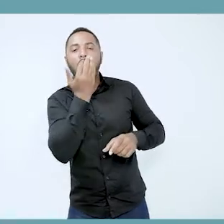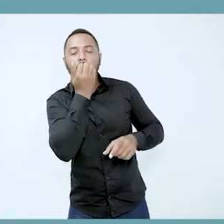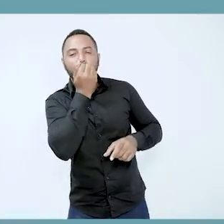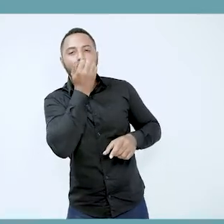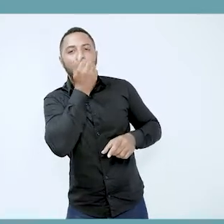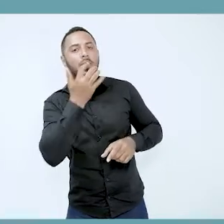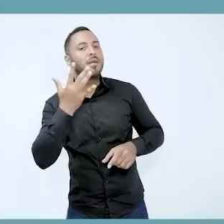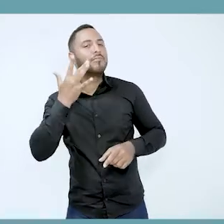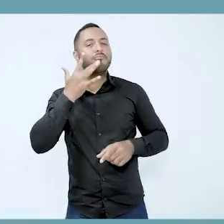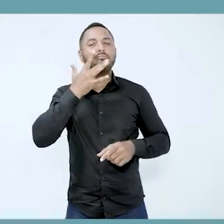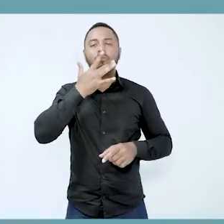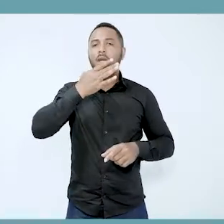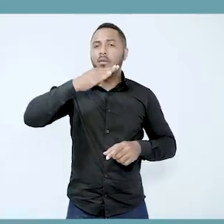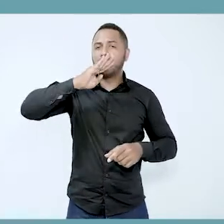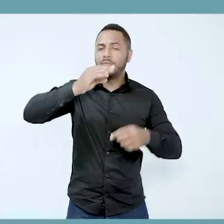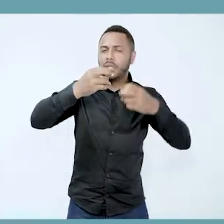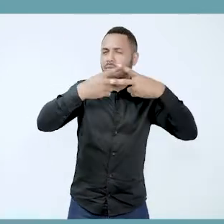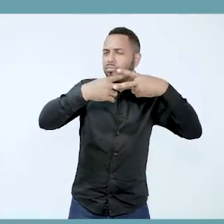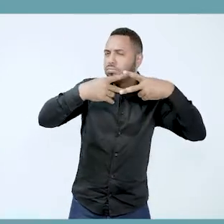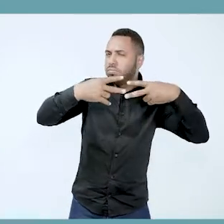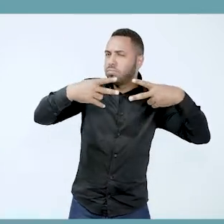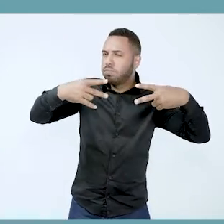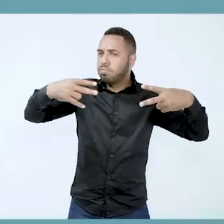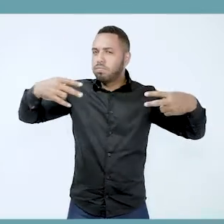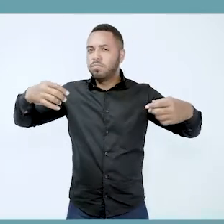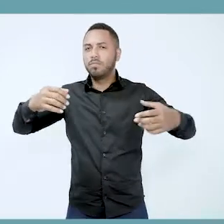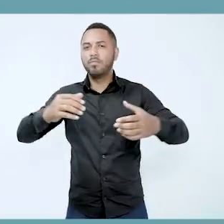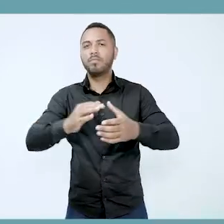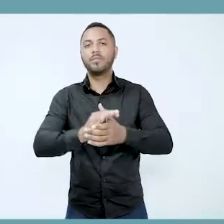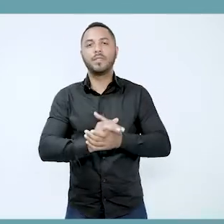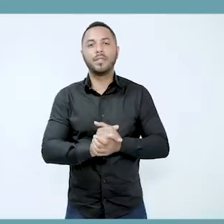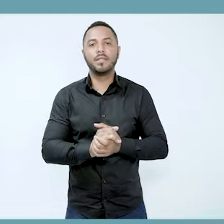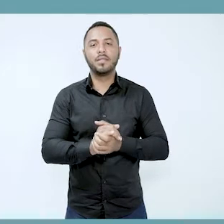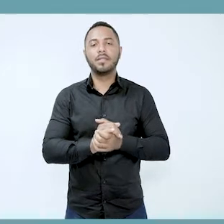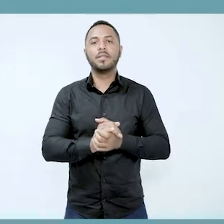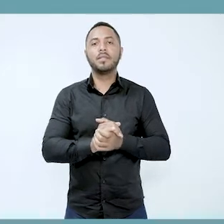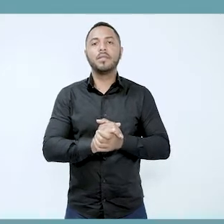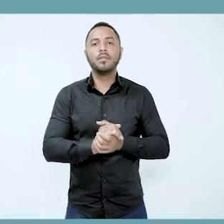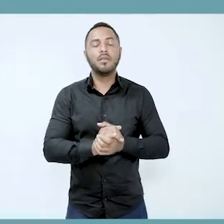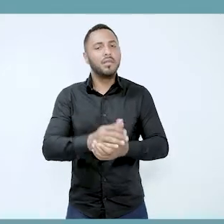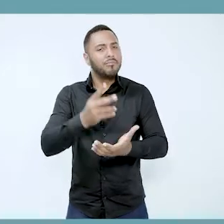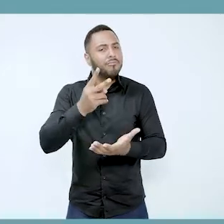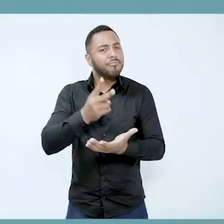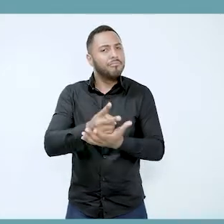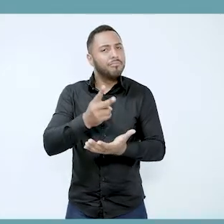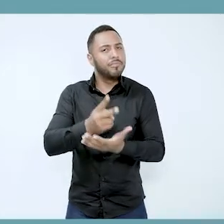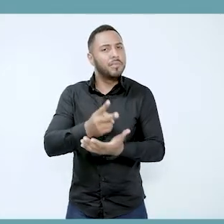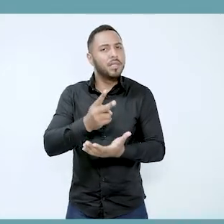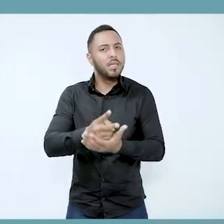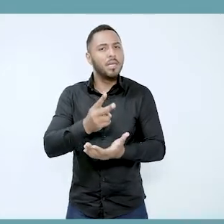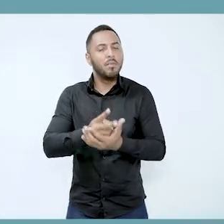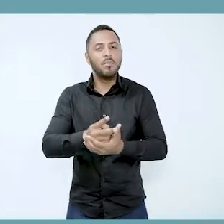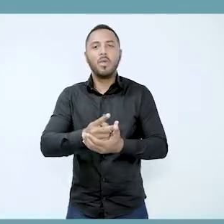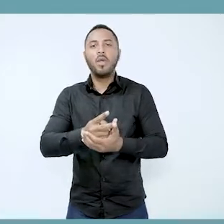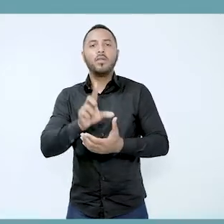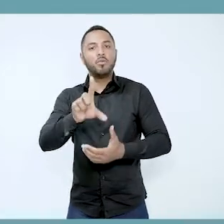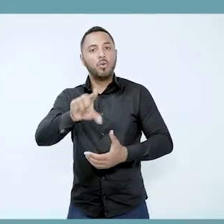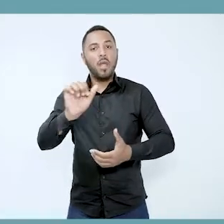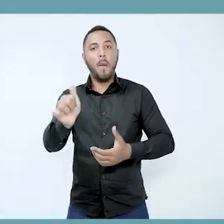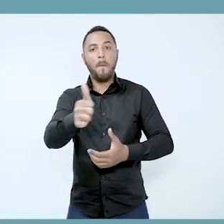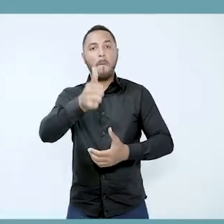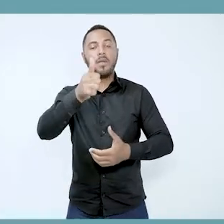gostosas mangas. Mangas espada, mangas rosas e manguitos, esse quase sempre os mais